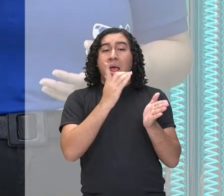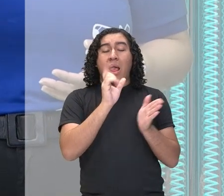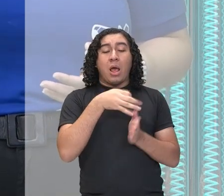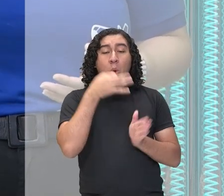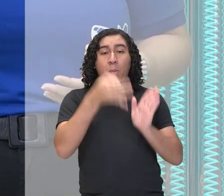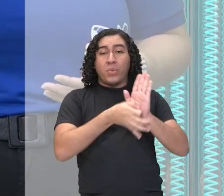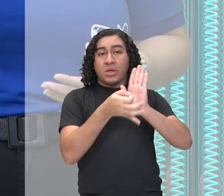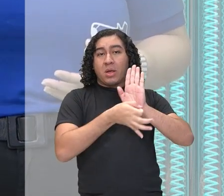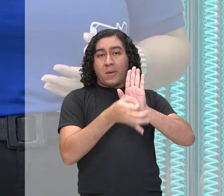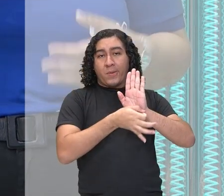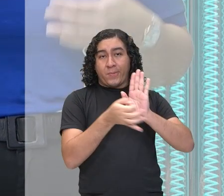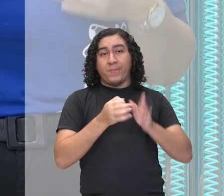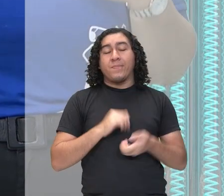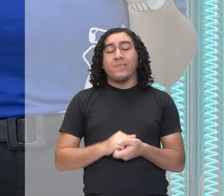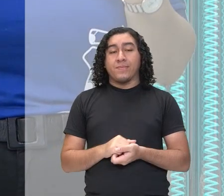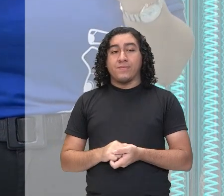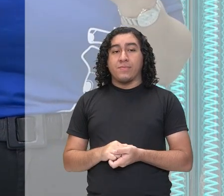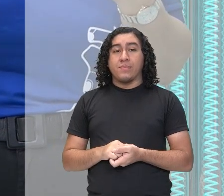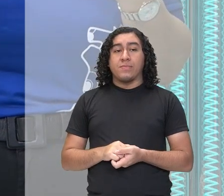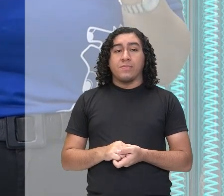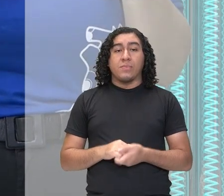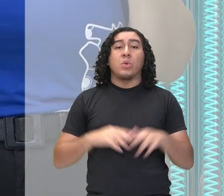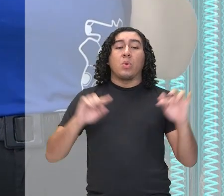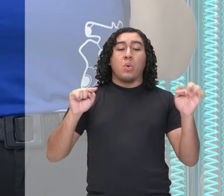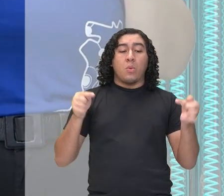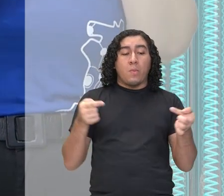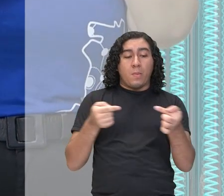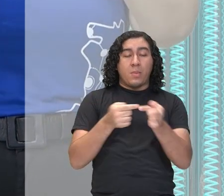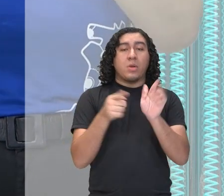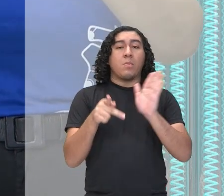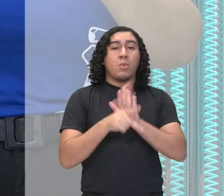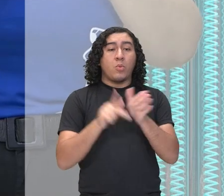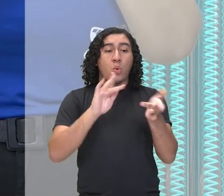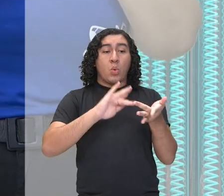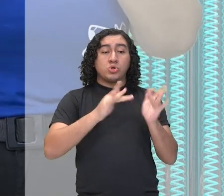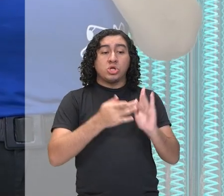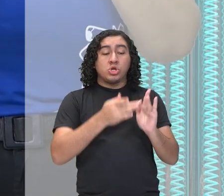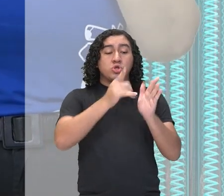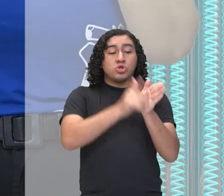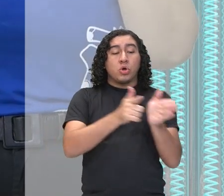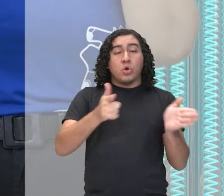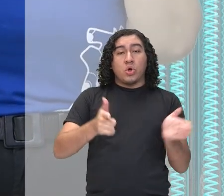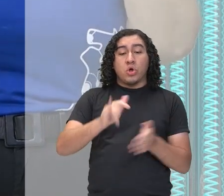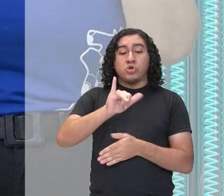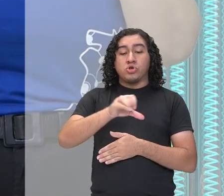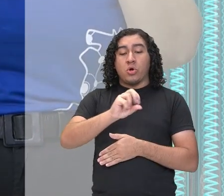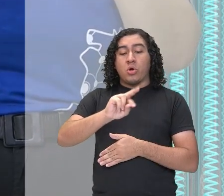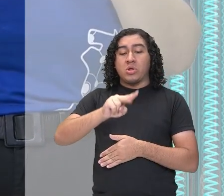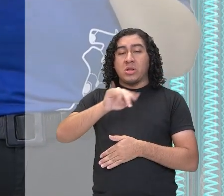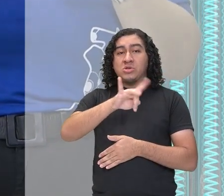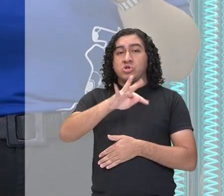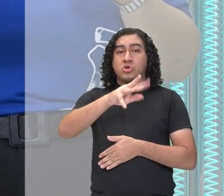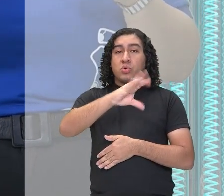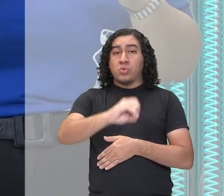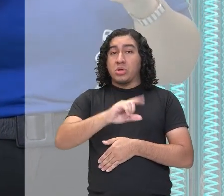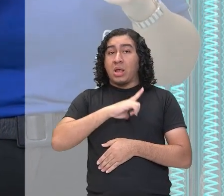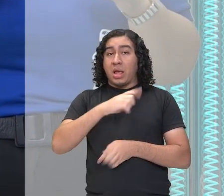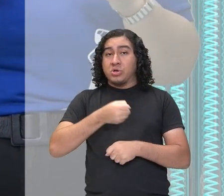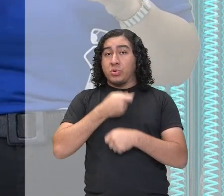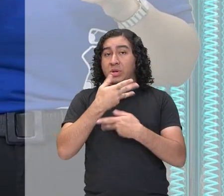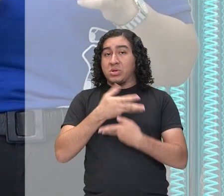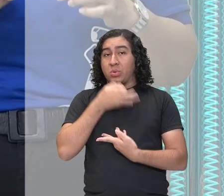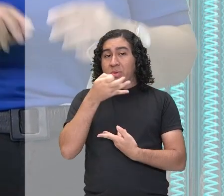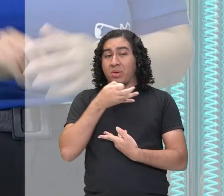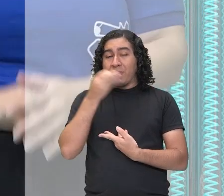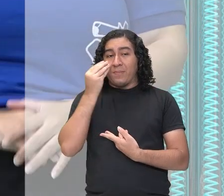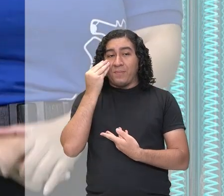Ele integra essa esfera jornalística e trabalha nesse processo de expressão da opinião. Coloca na nossa